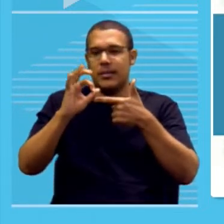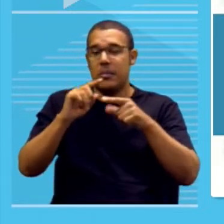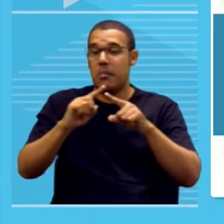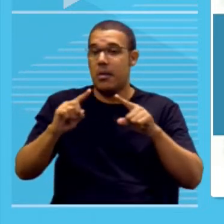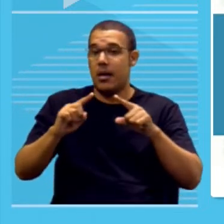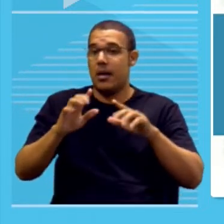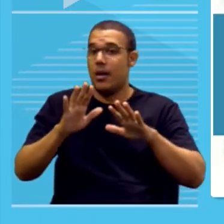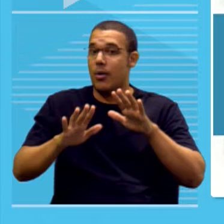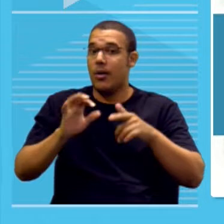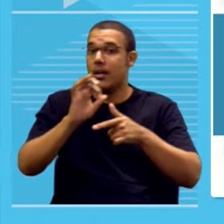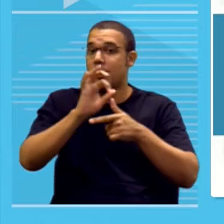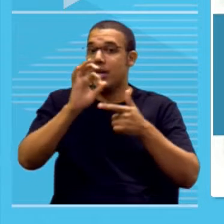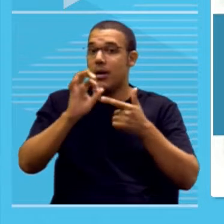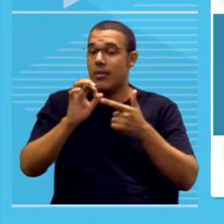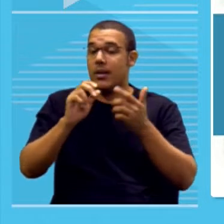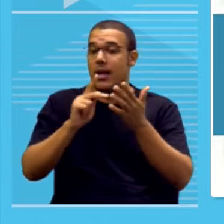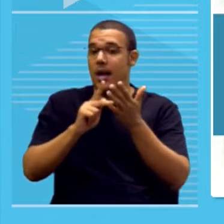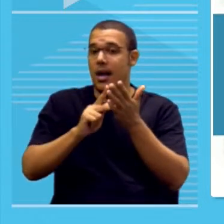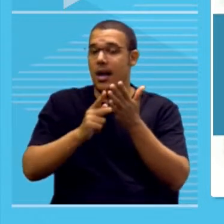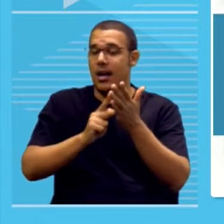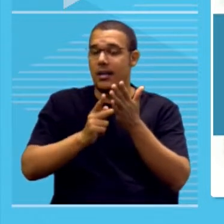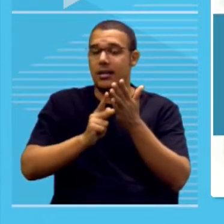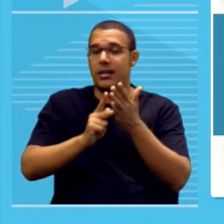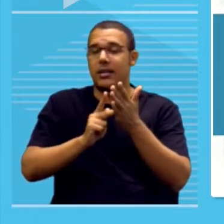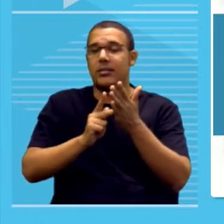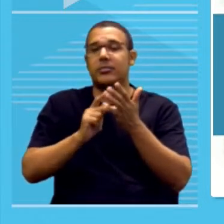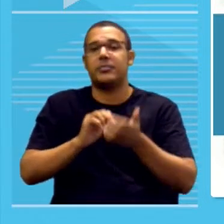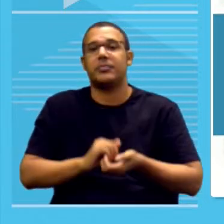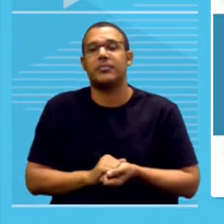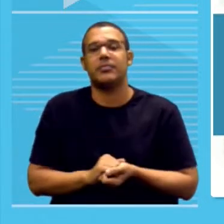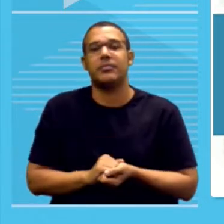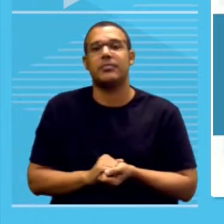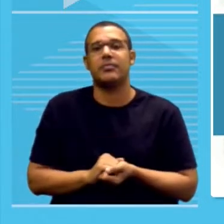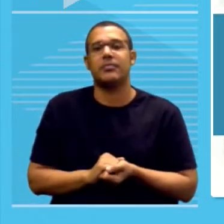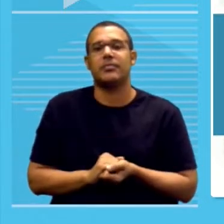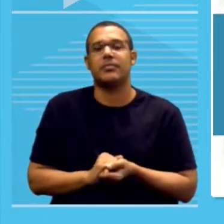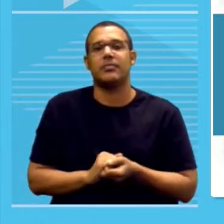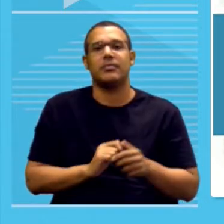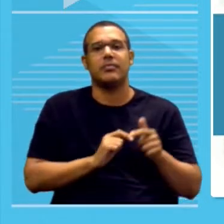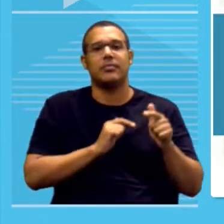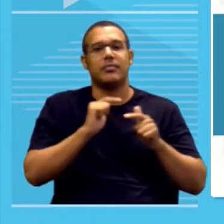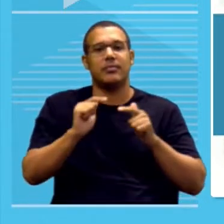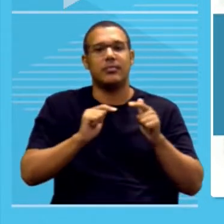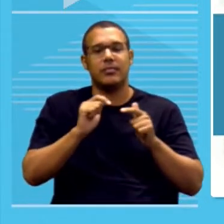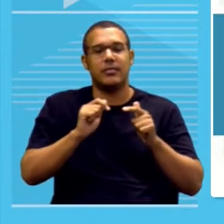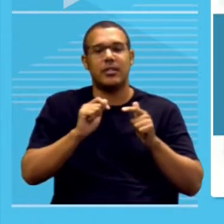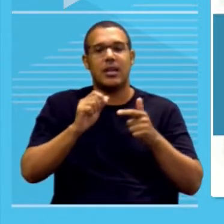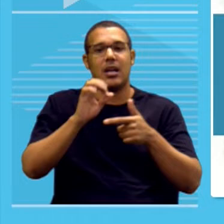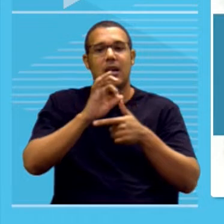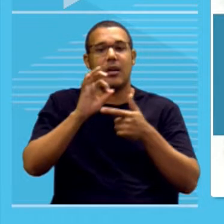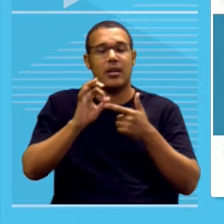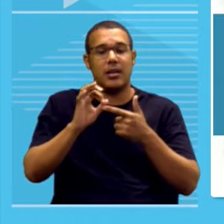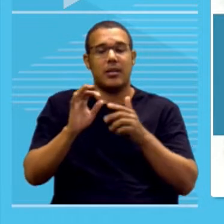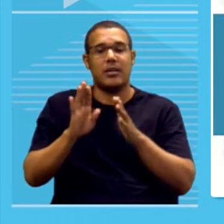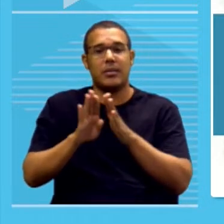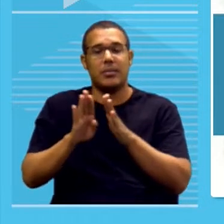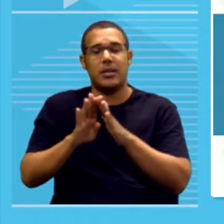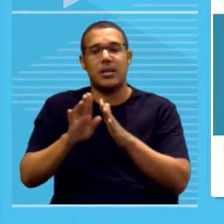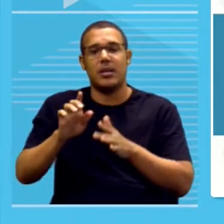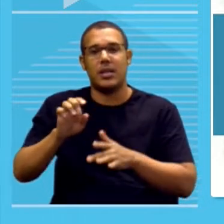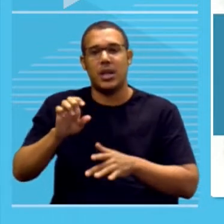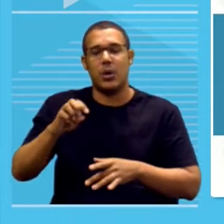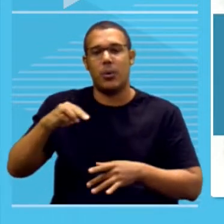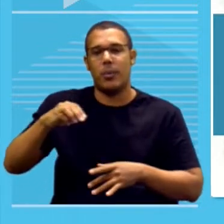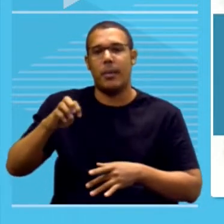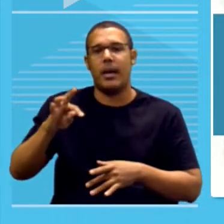qualquer geometria tô falando da geometria analítica que aquela professor que trabalha a parte algébrica e geométrica professor